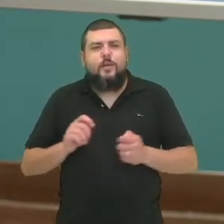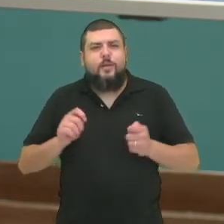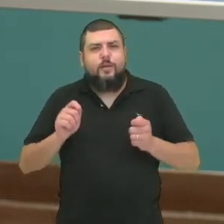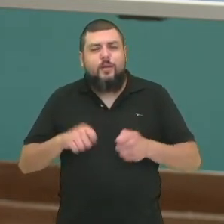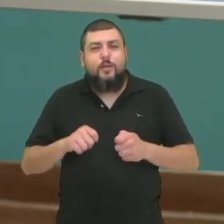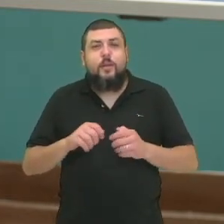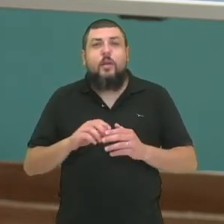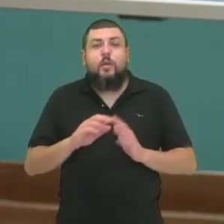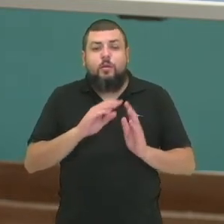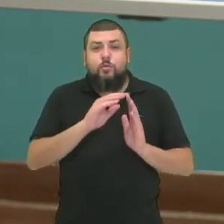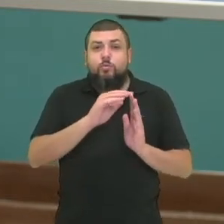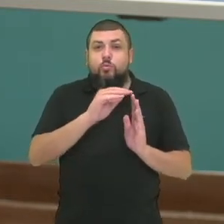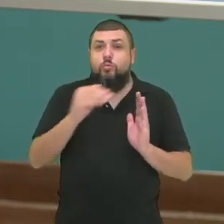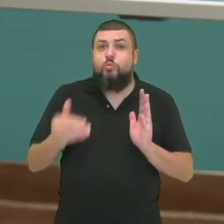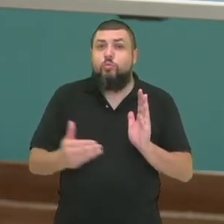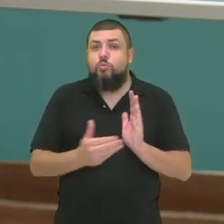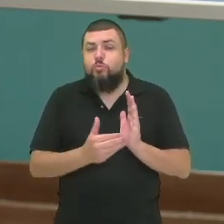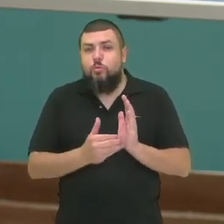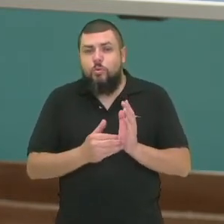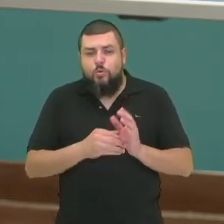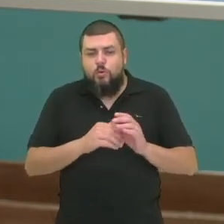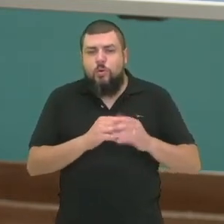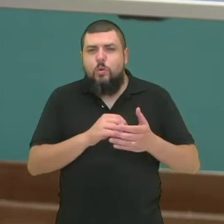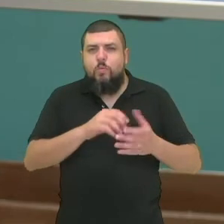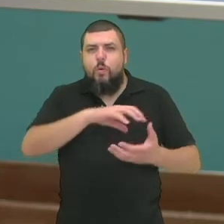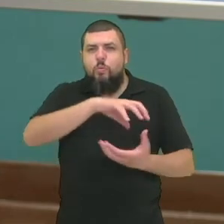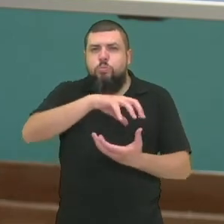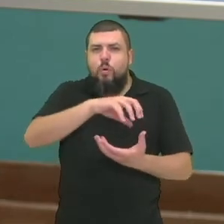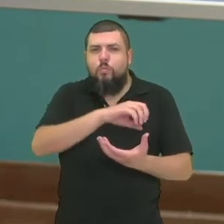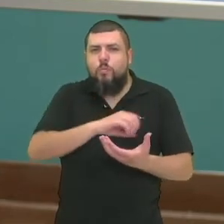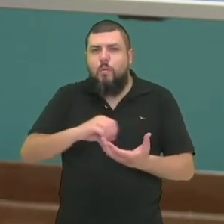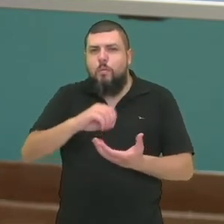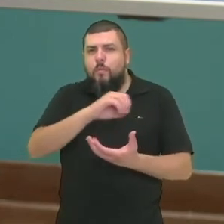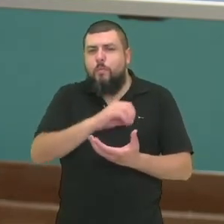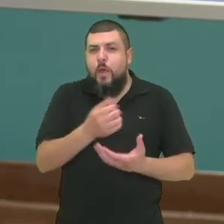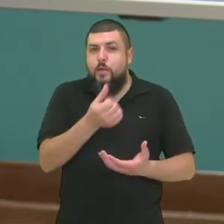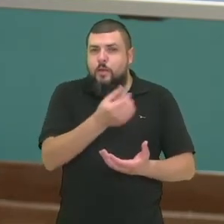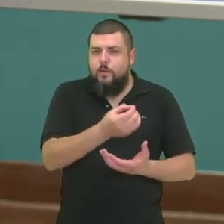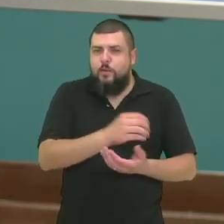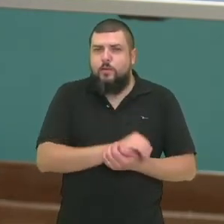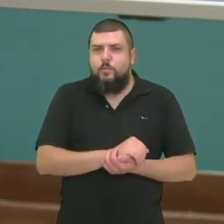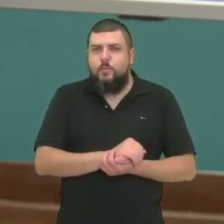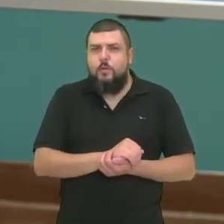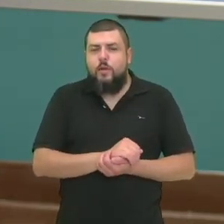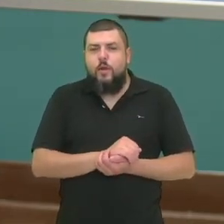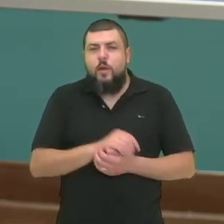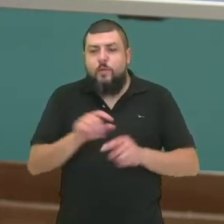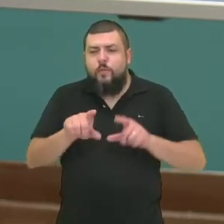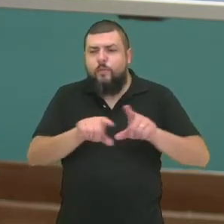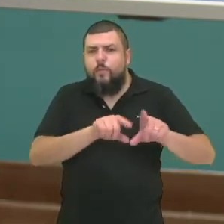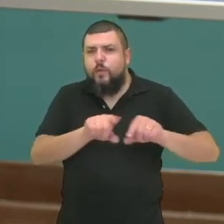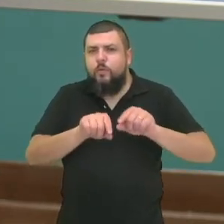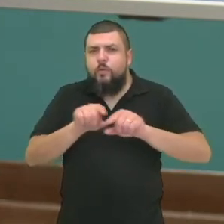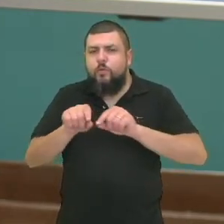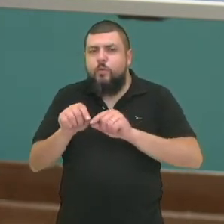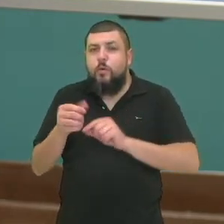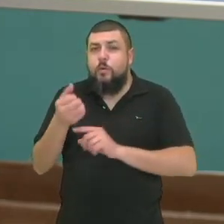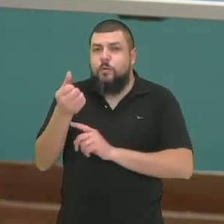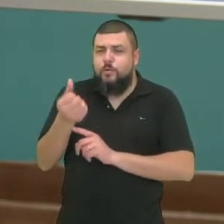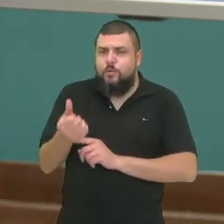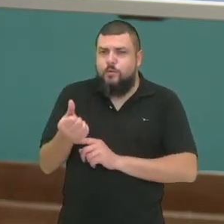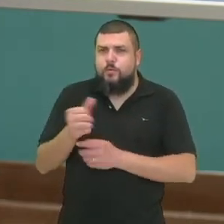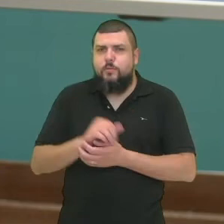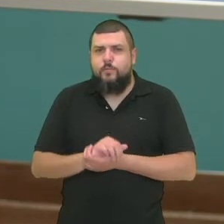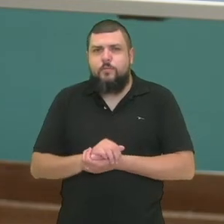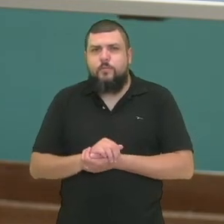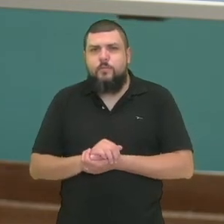total é 60 são feitas tomadas 6 a 6 que são seis números sorteados eu vou fazer a diferença né